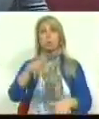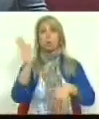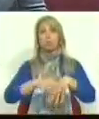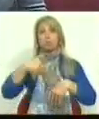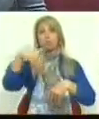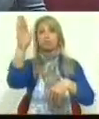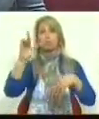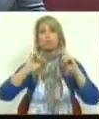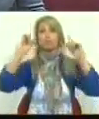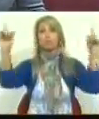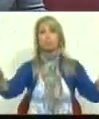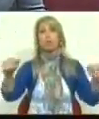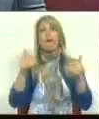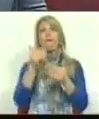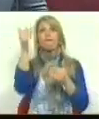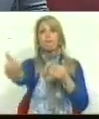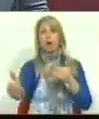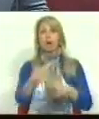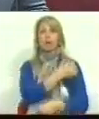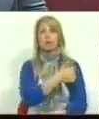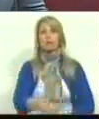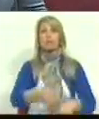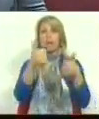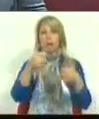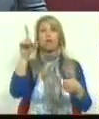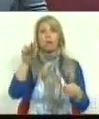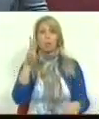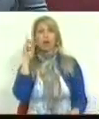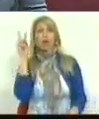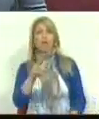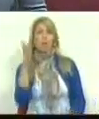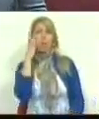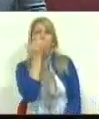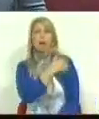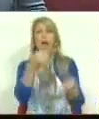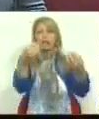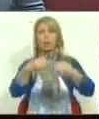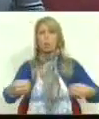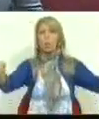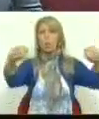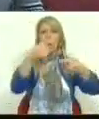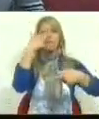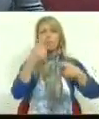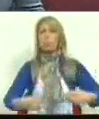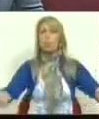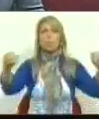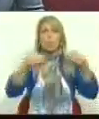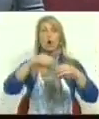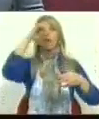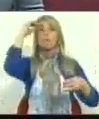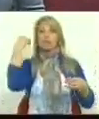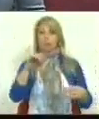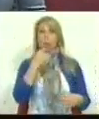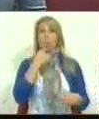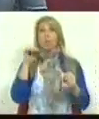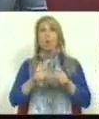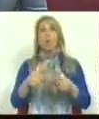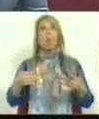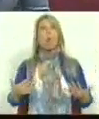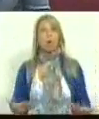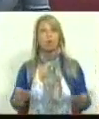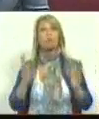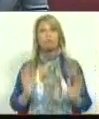E, por outro lado, quando conhecemos o número de imóveis desabitados e as dificuldades imensas que hoje, passado o tempo